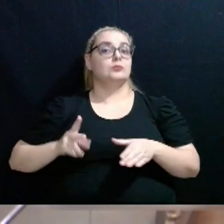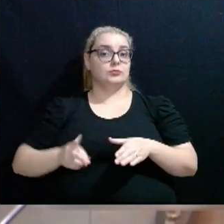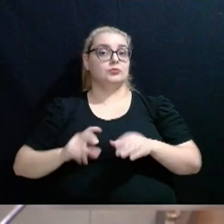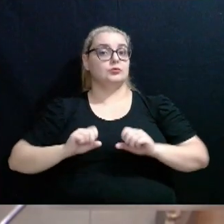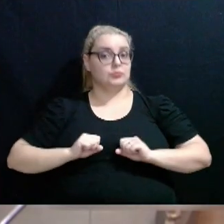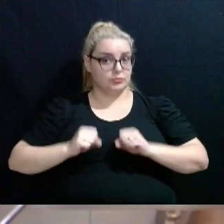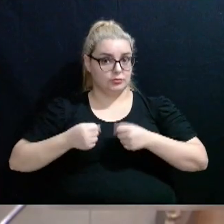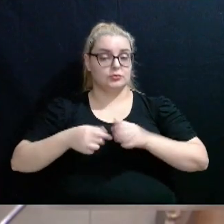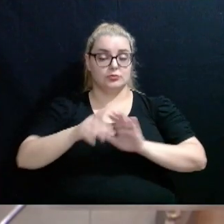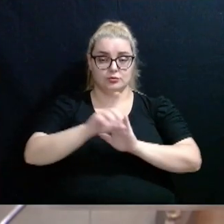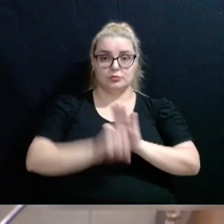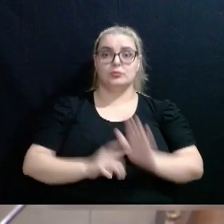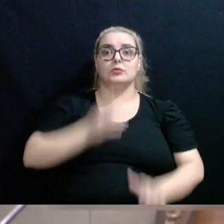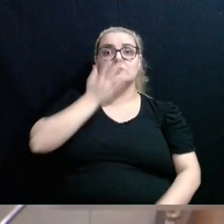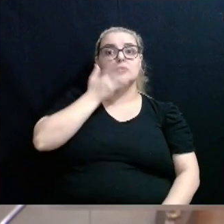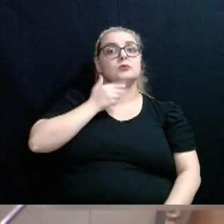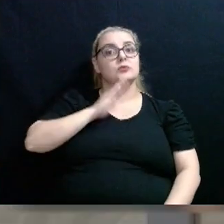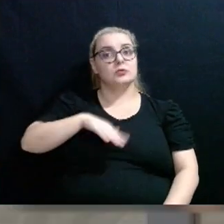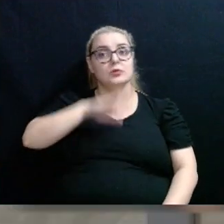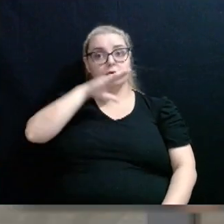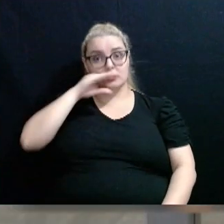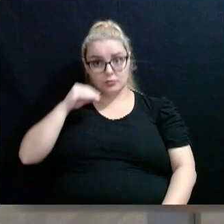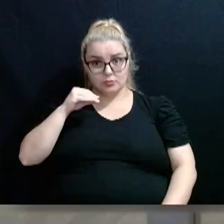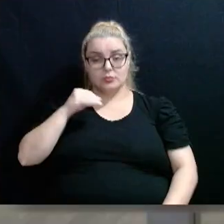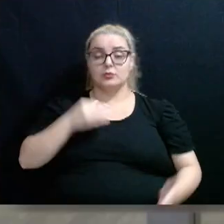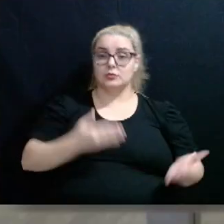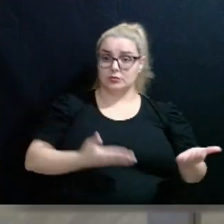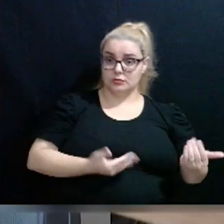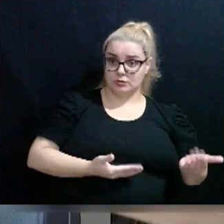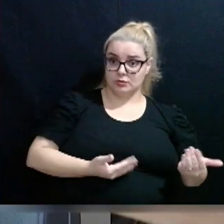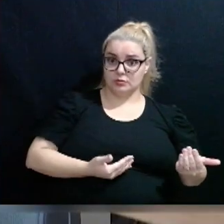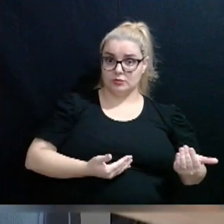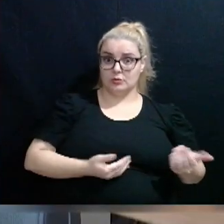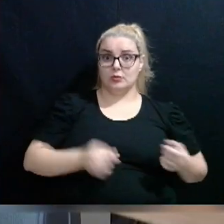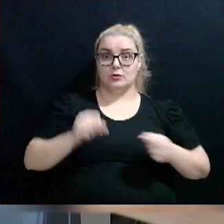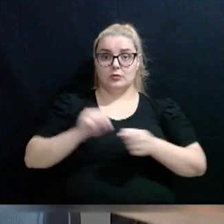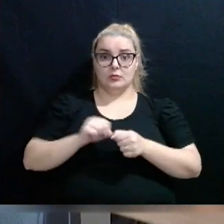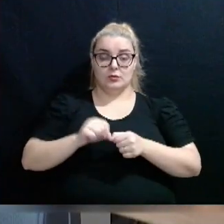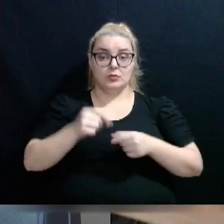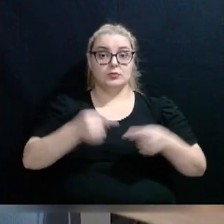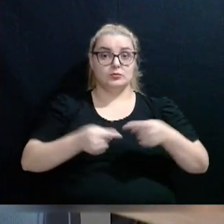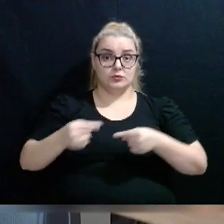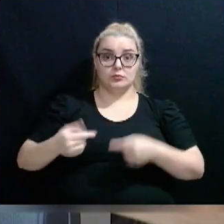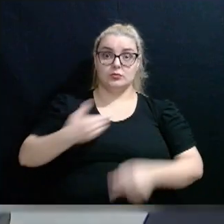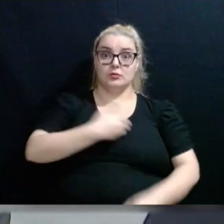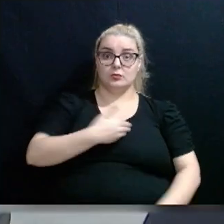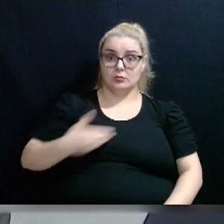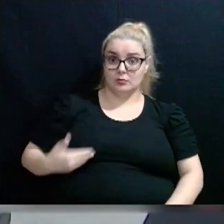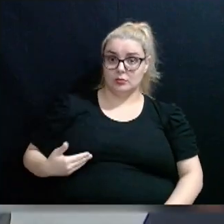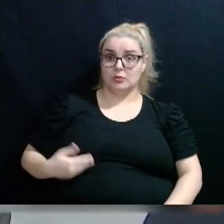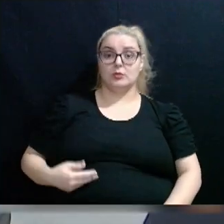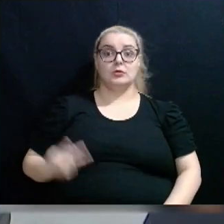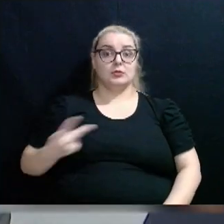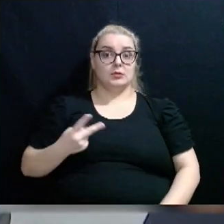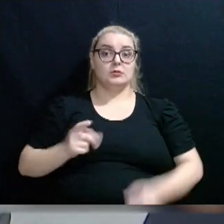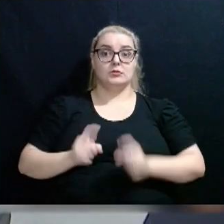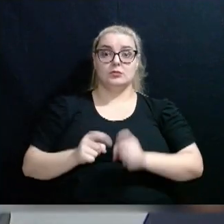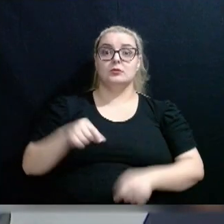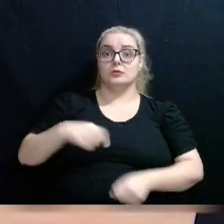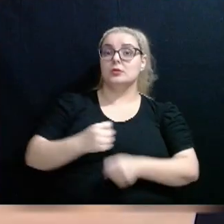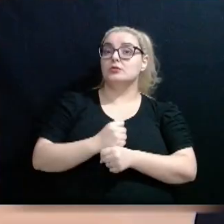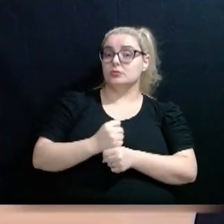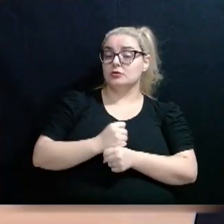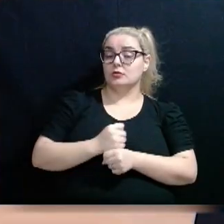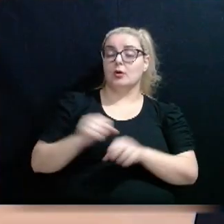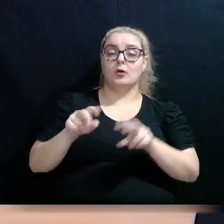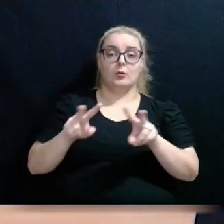da Criança, do Adolescente e da Juventude realizou um debate público na segunda reunião deste ano. O tema é